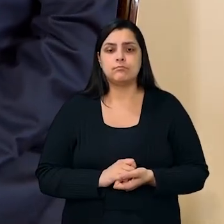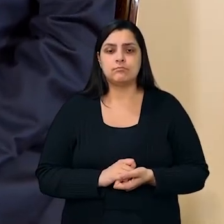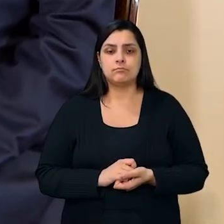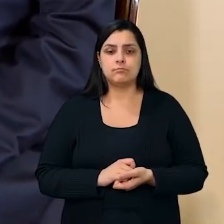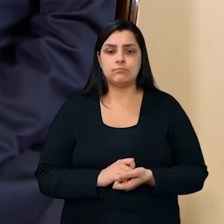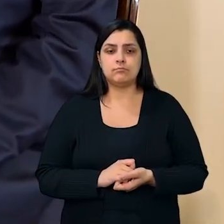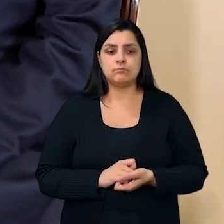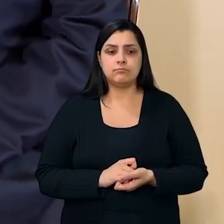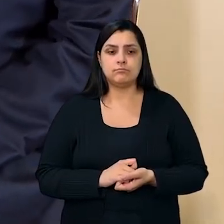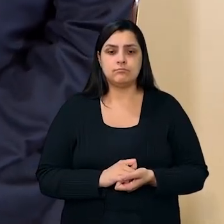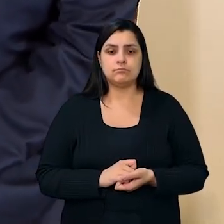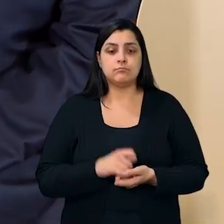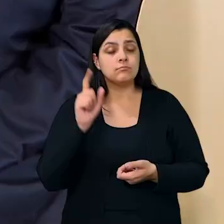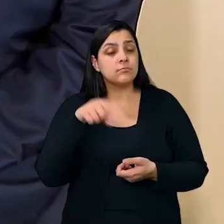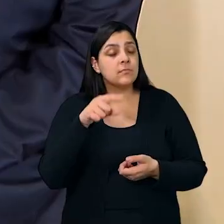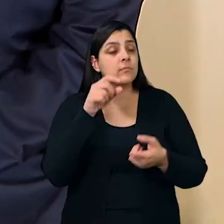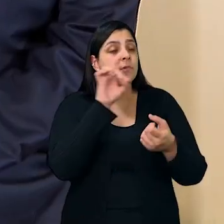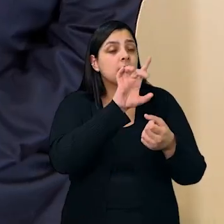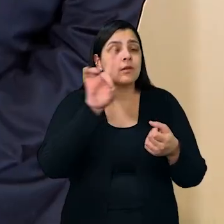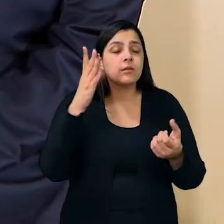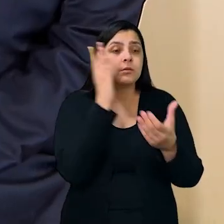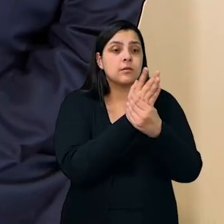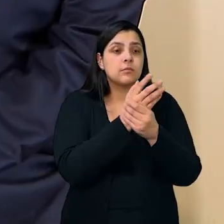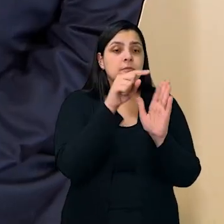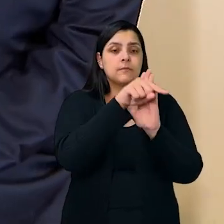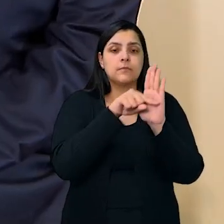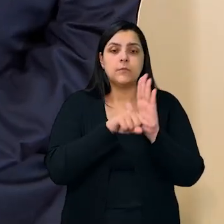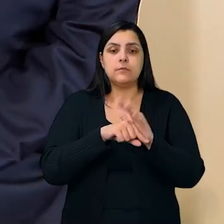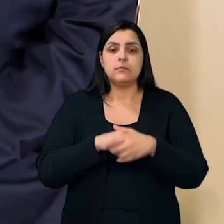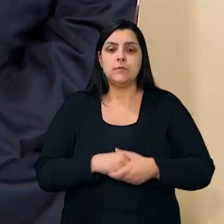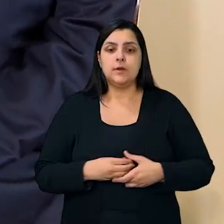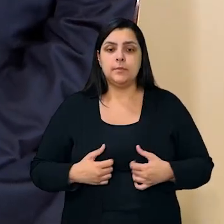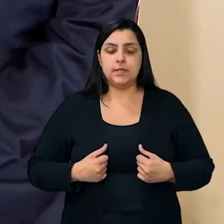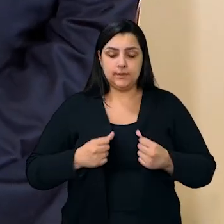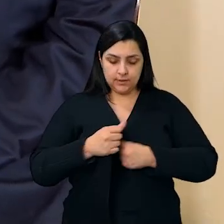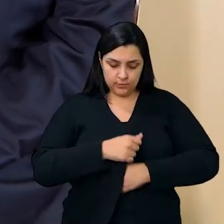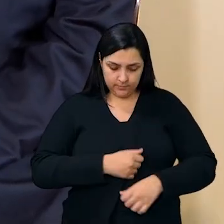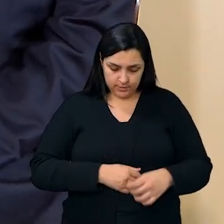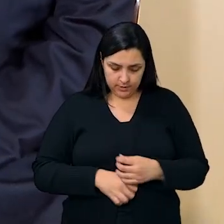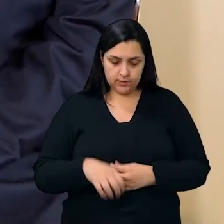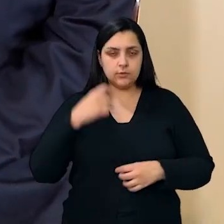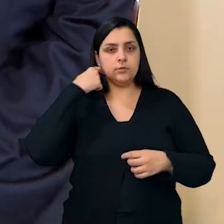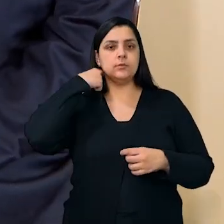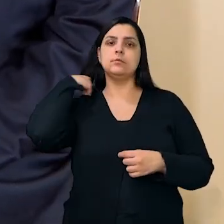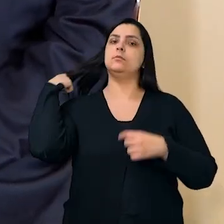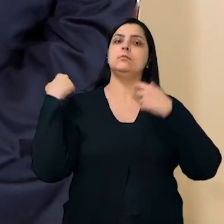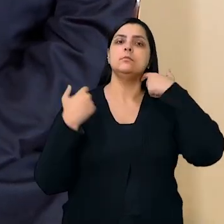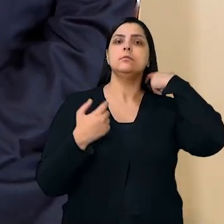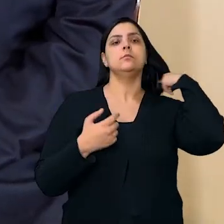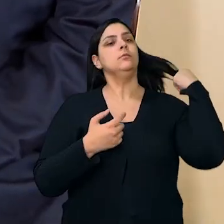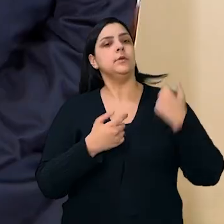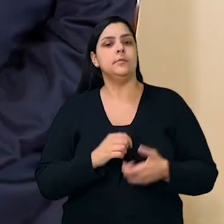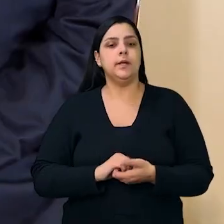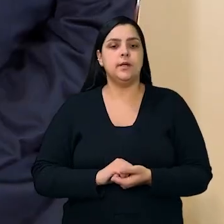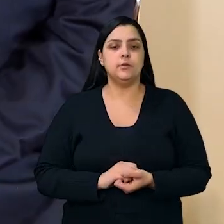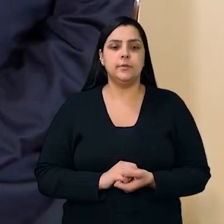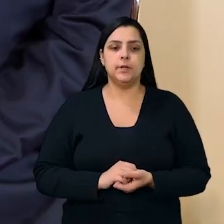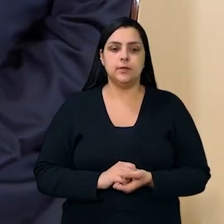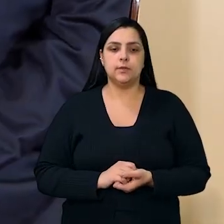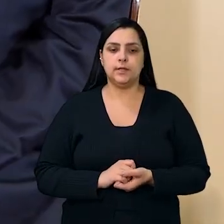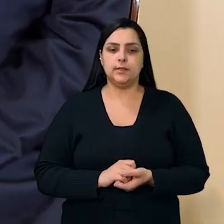haja razoável duração do processo, e estimular para cada vez mais ter